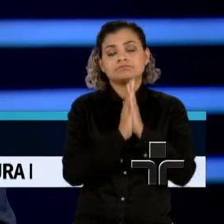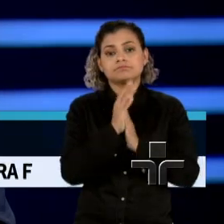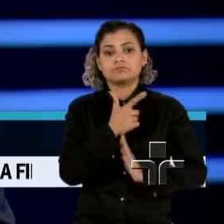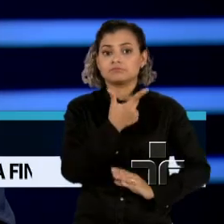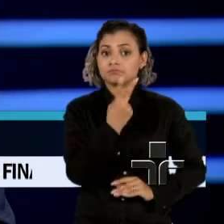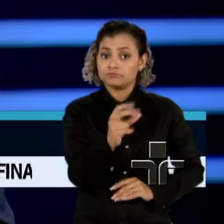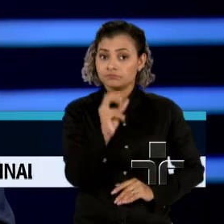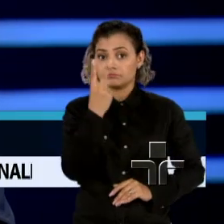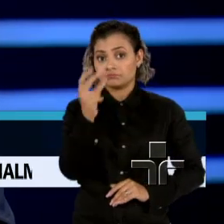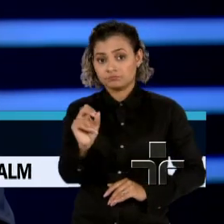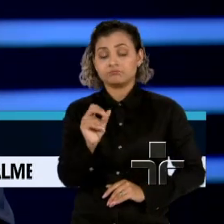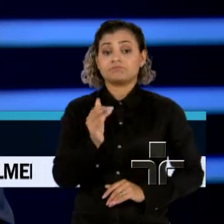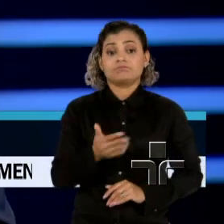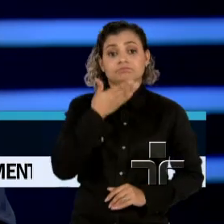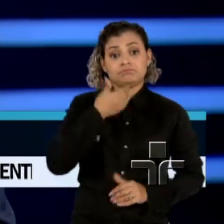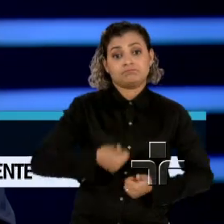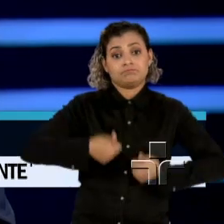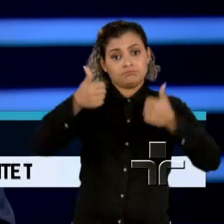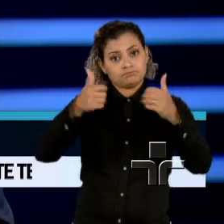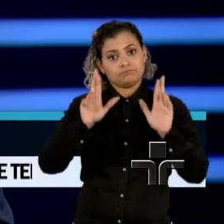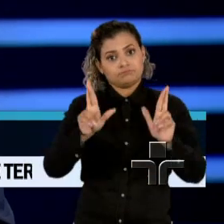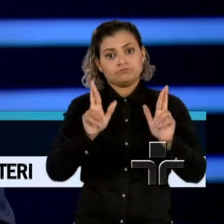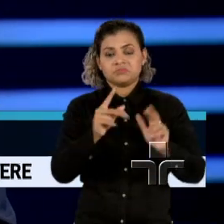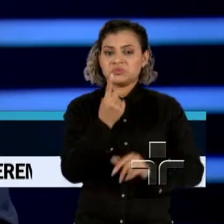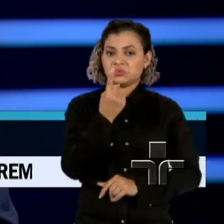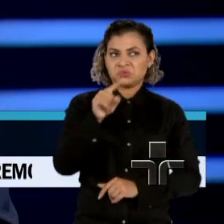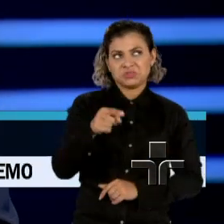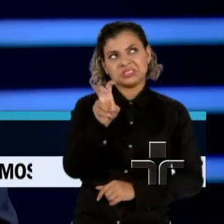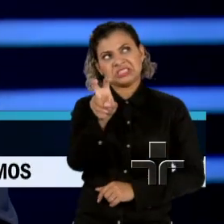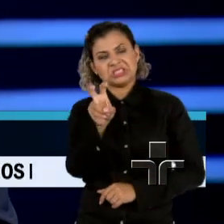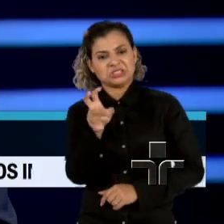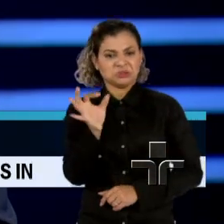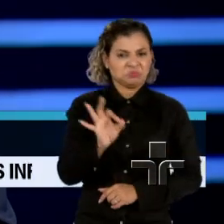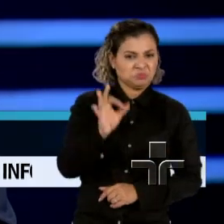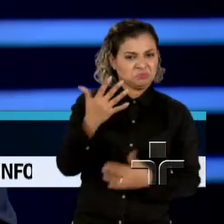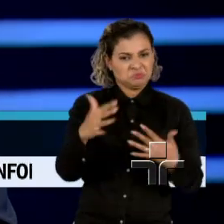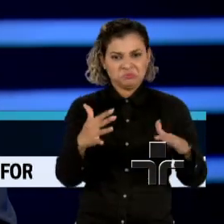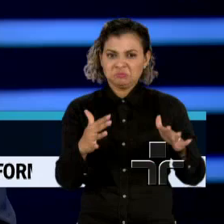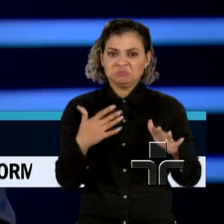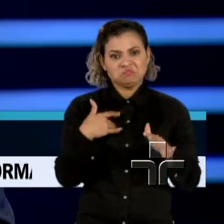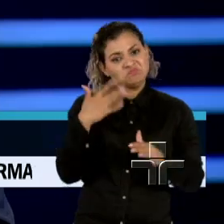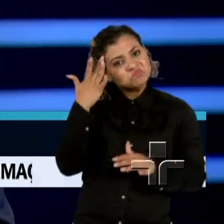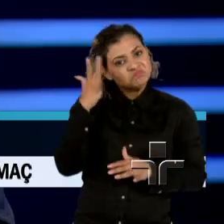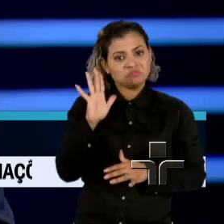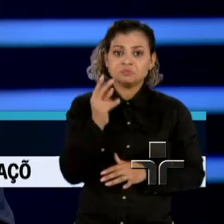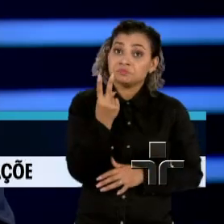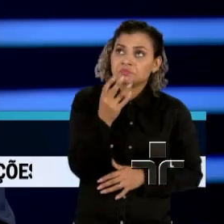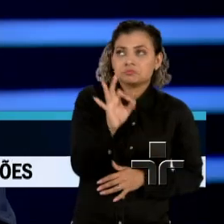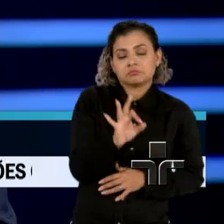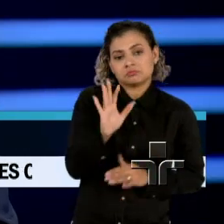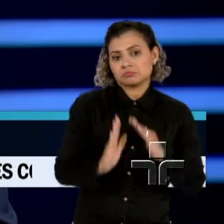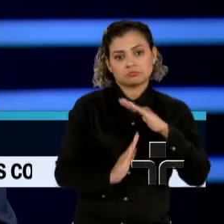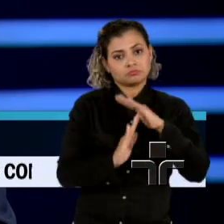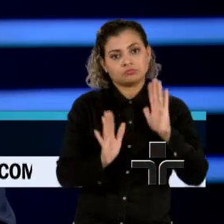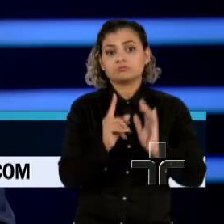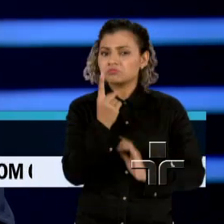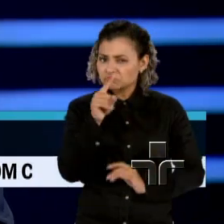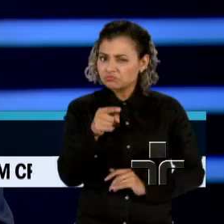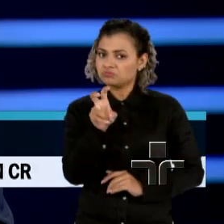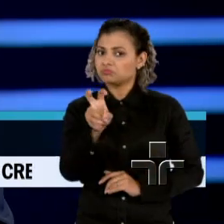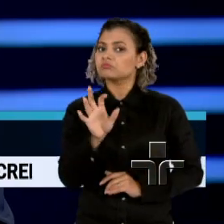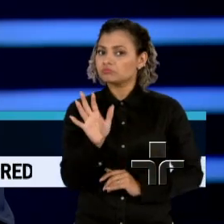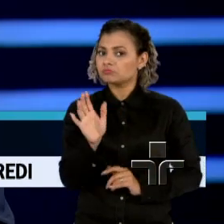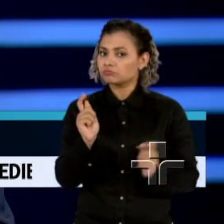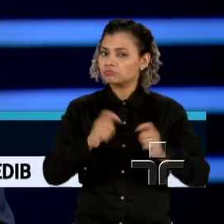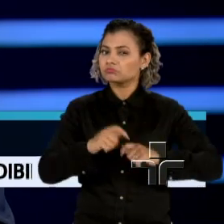engatar um pouco melhor, aí, próximo do 1,5%. A média dos analistas dizem 2%, eu acho que 1,5% ano que